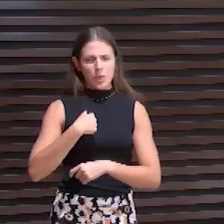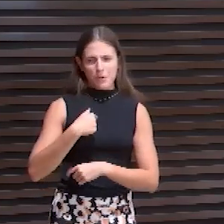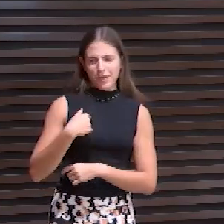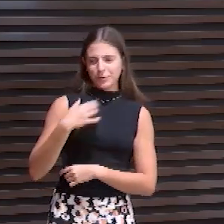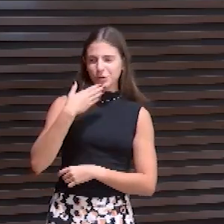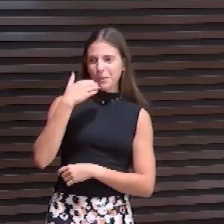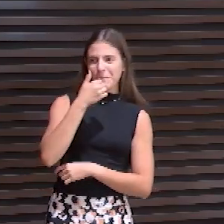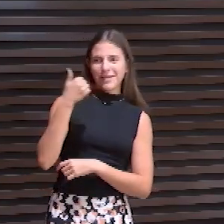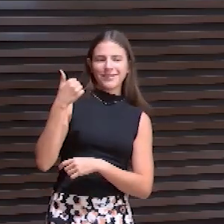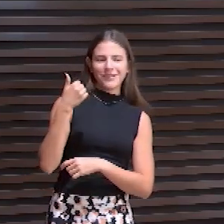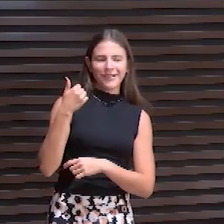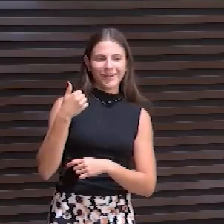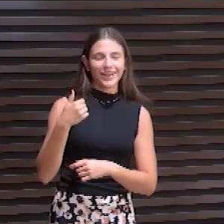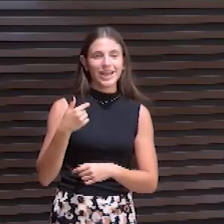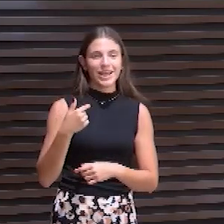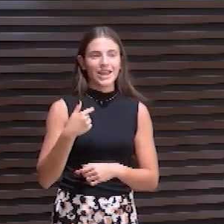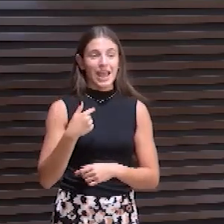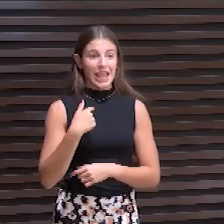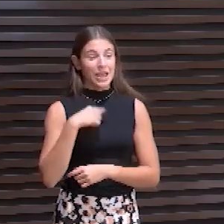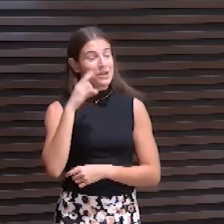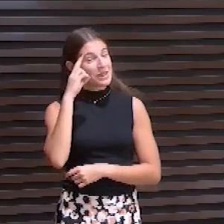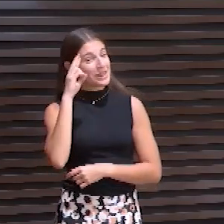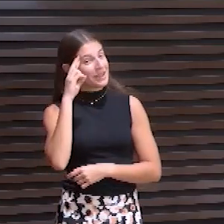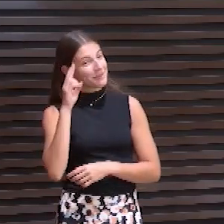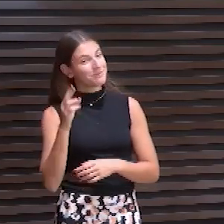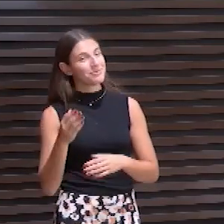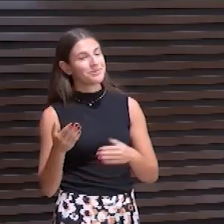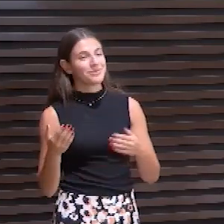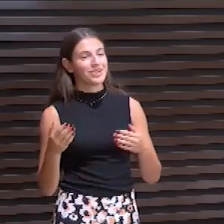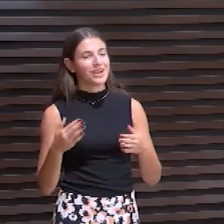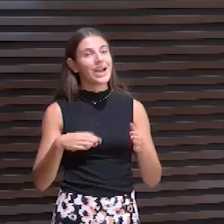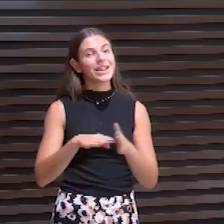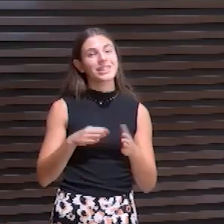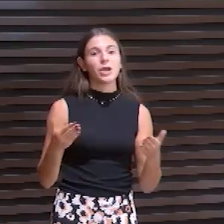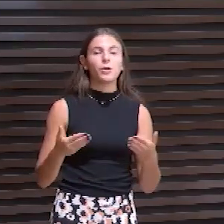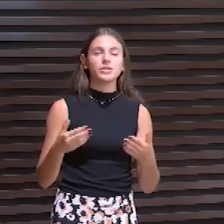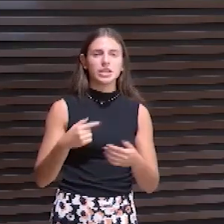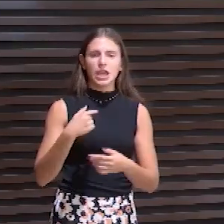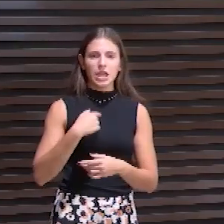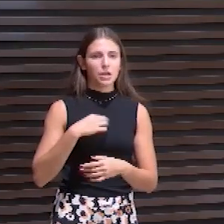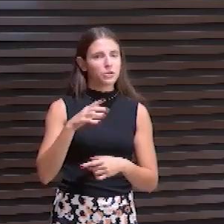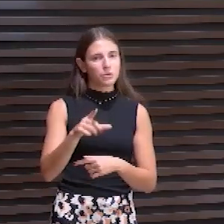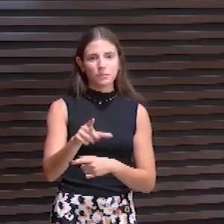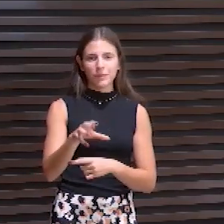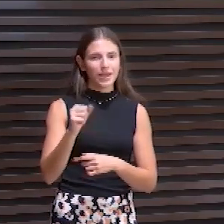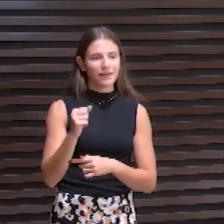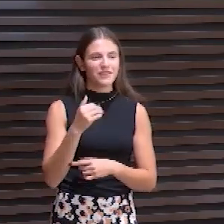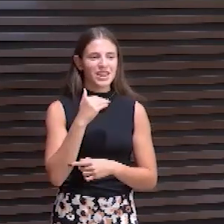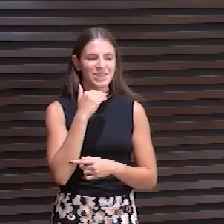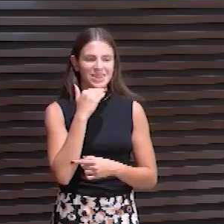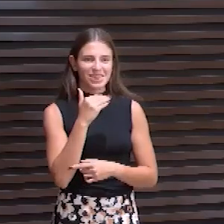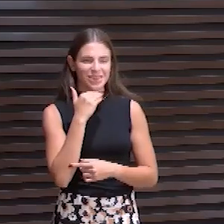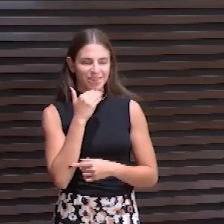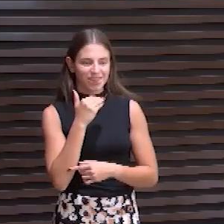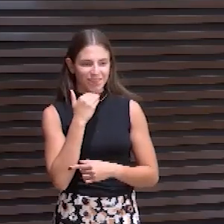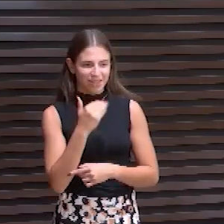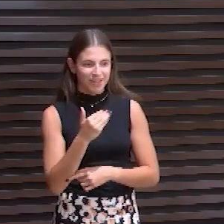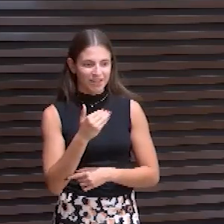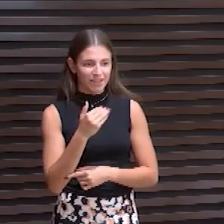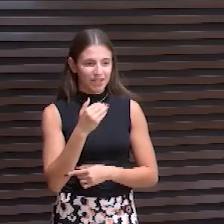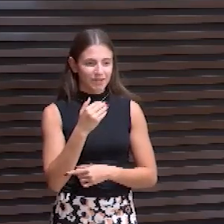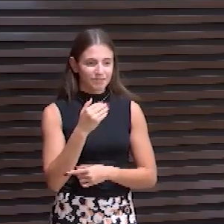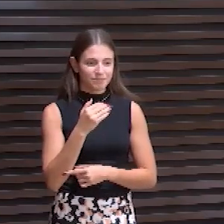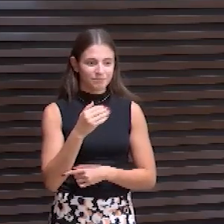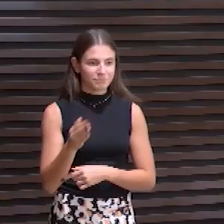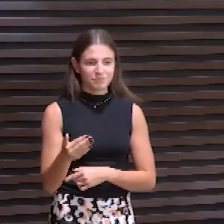Meus irmãos, eu cheguei lá, eu lembro disso até hoje. Não pegava um peixe. Aí eu olhei para o lado, um senhorzinho com uma